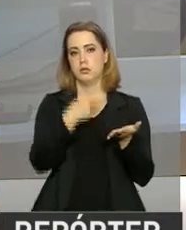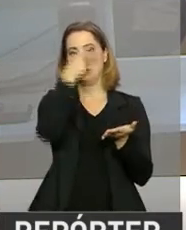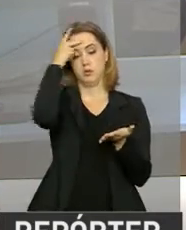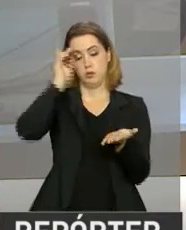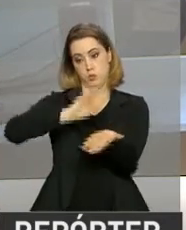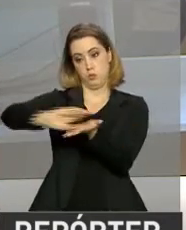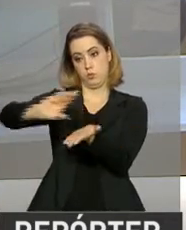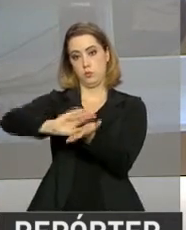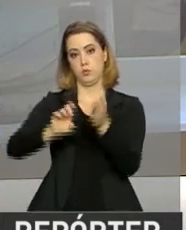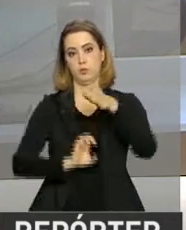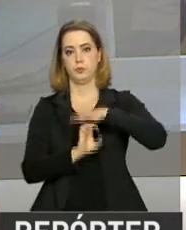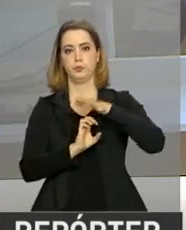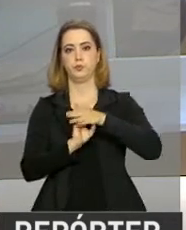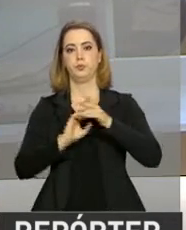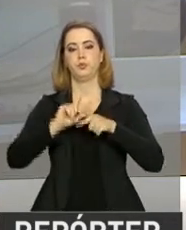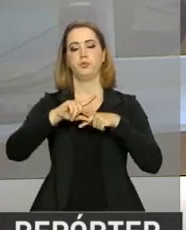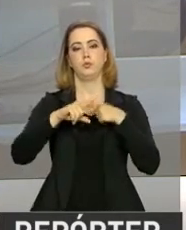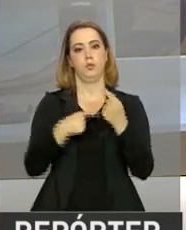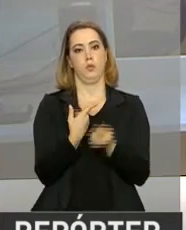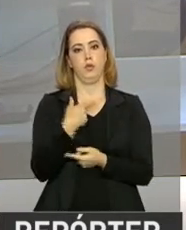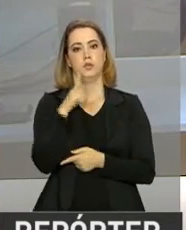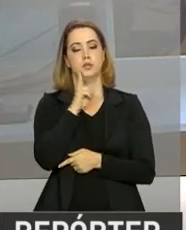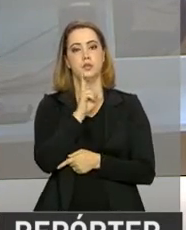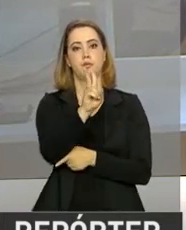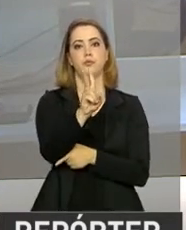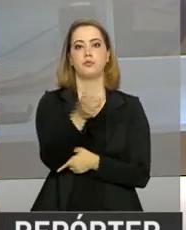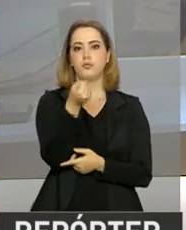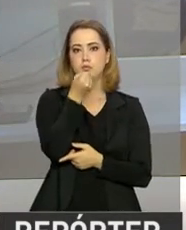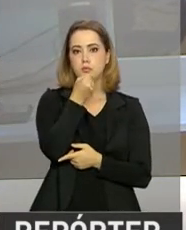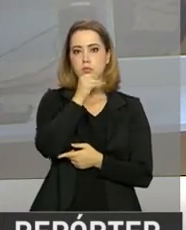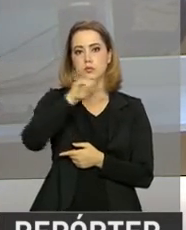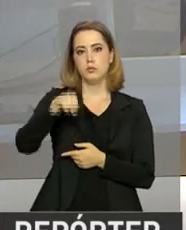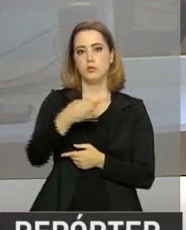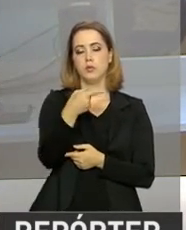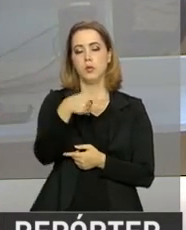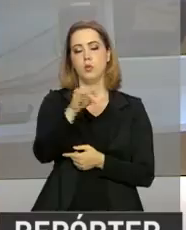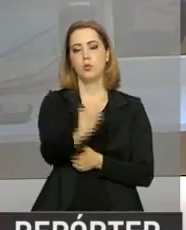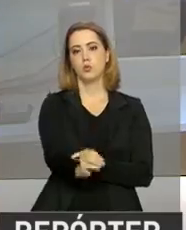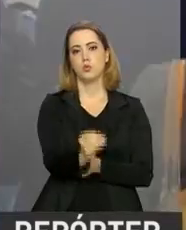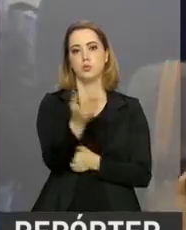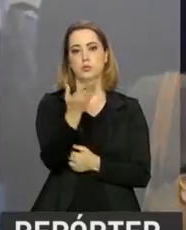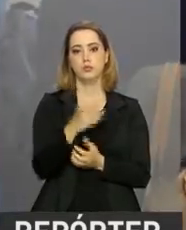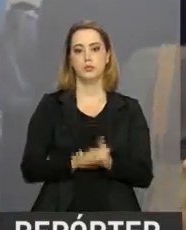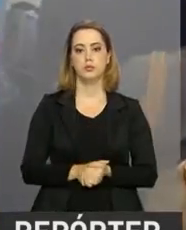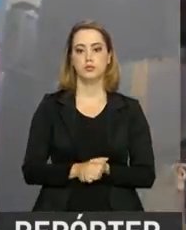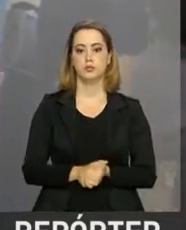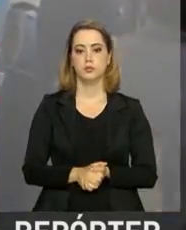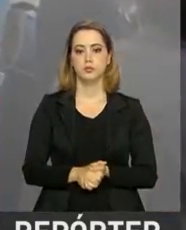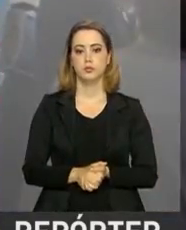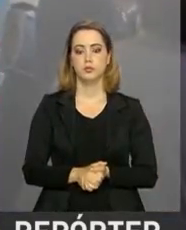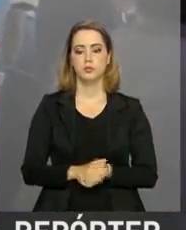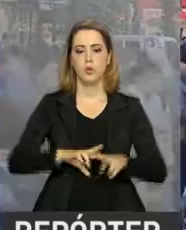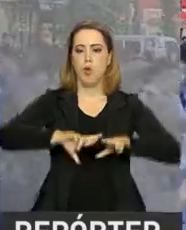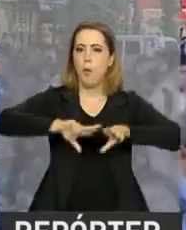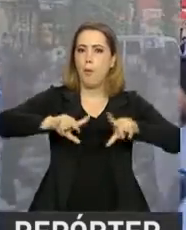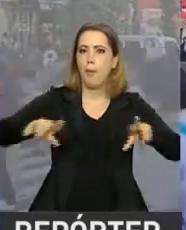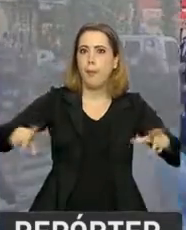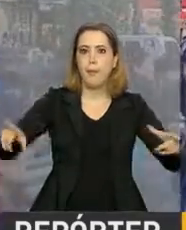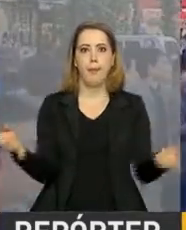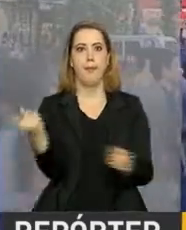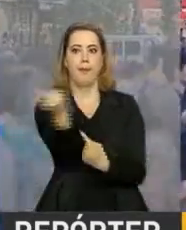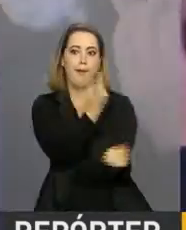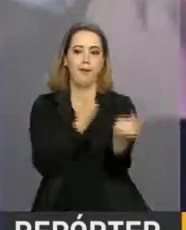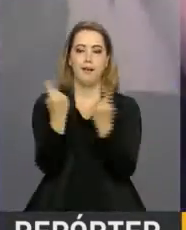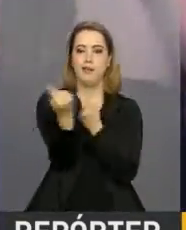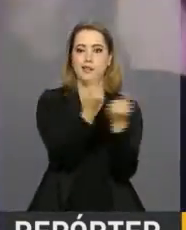desta visita você confere na reportagem do nosso enviado especial japão joão pedro neto muita gente